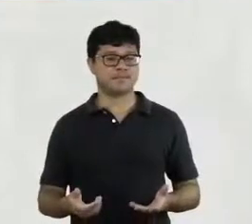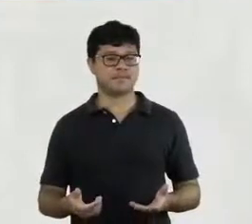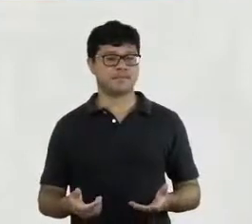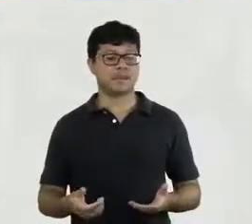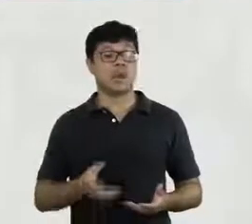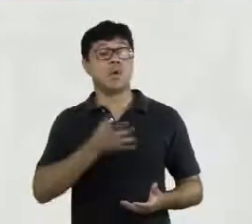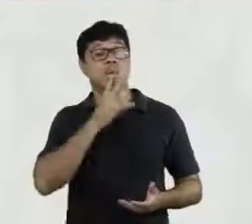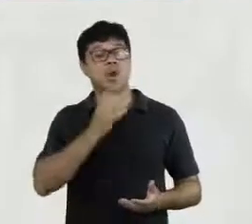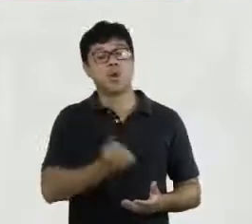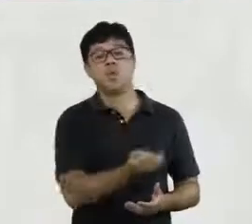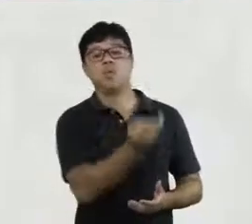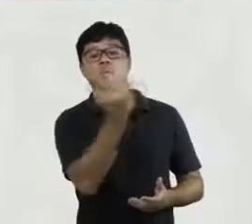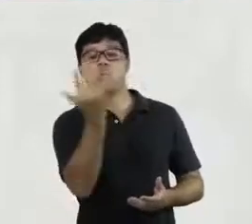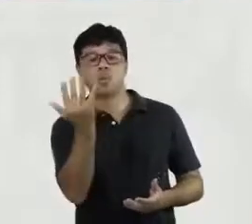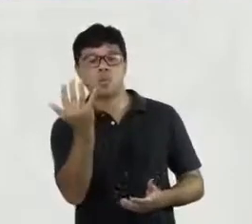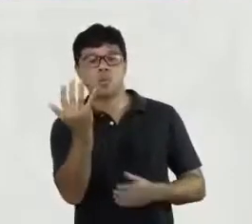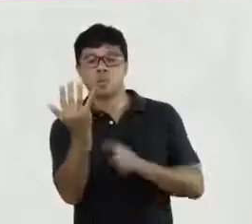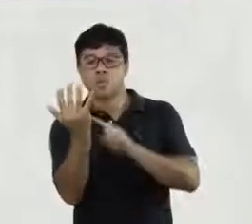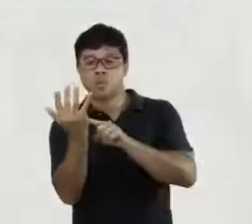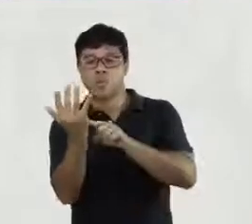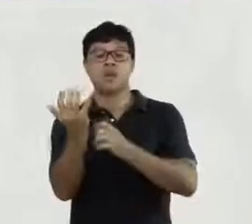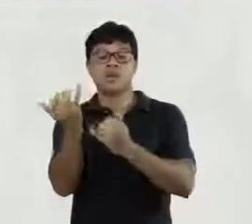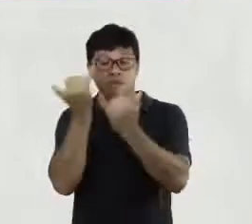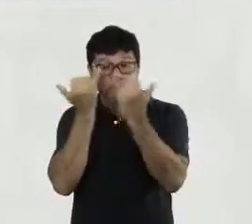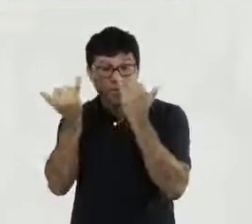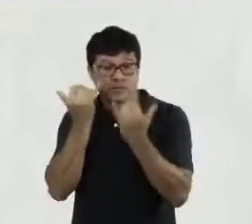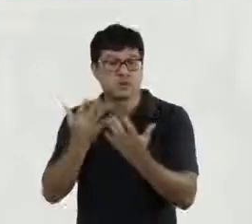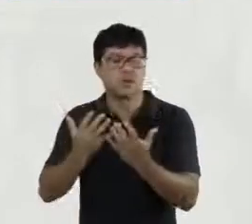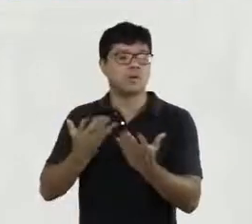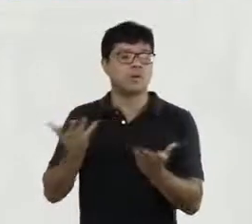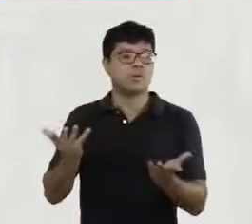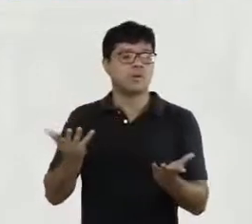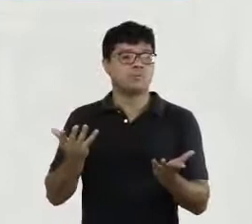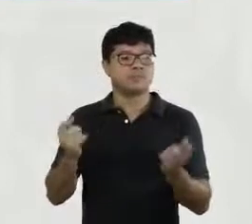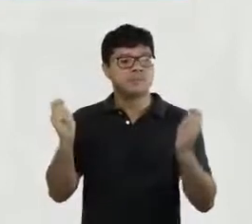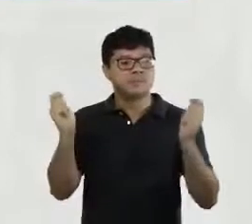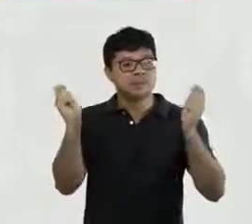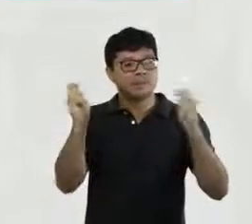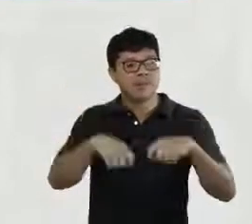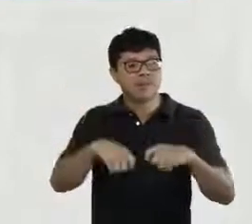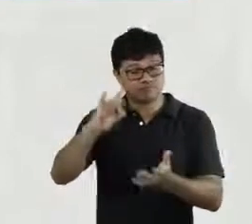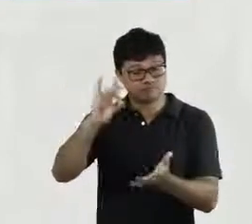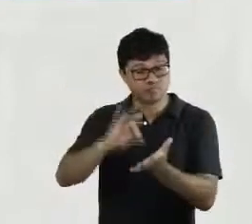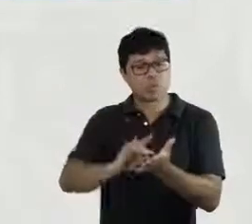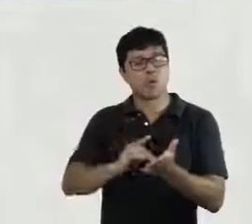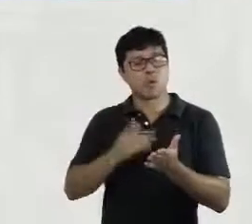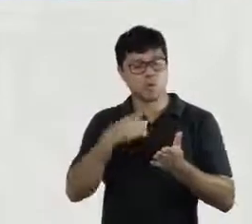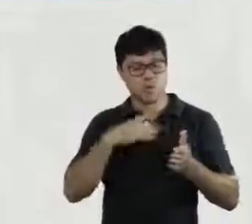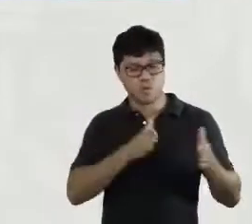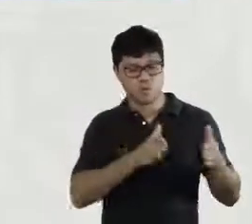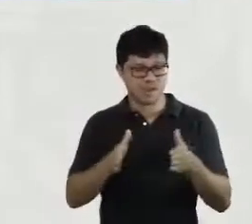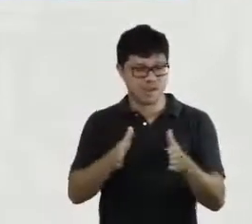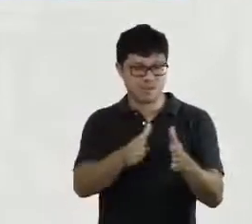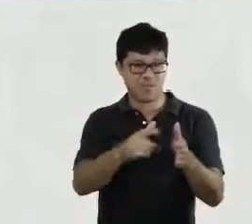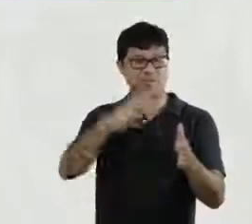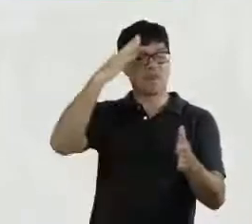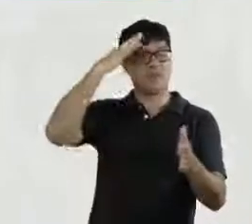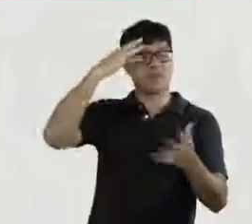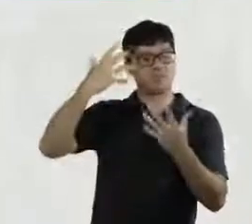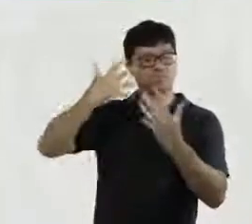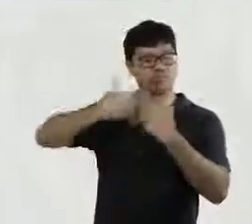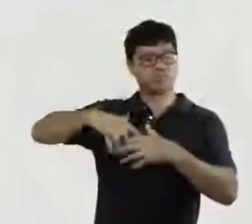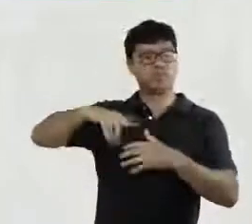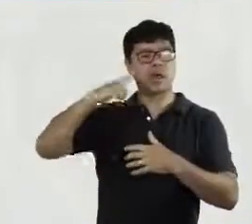aplicar, saber a quantidade, ter informações que possa realmente conduzir a um